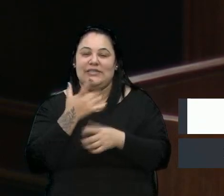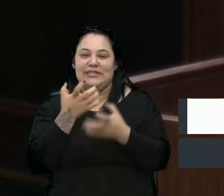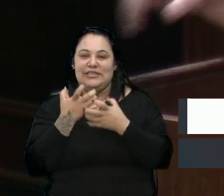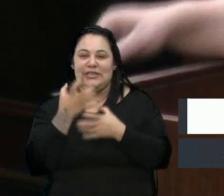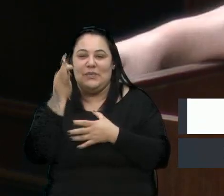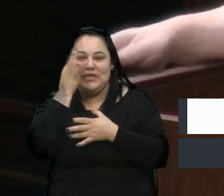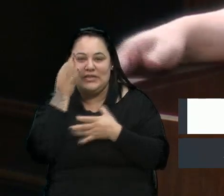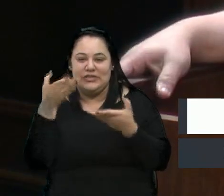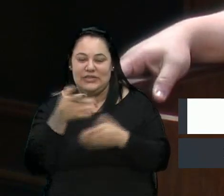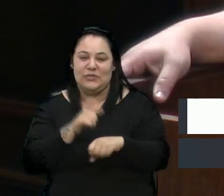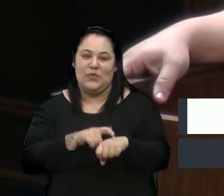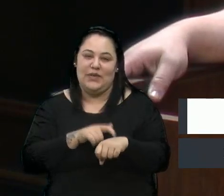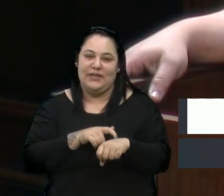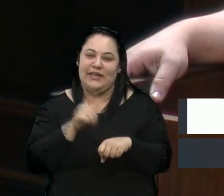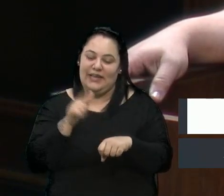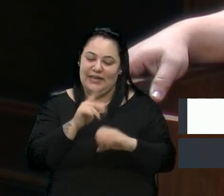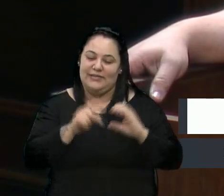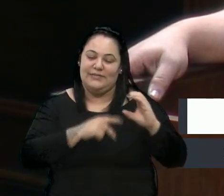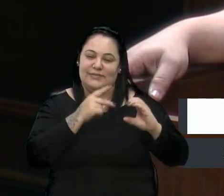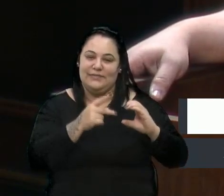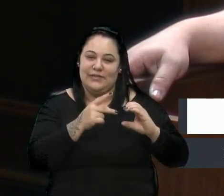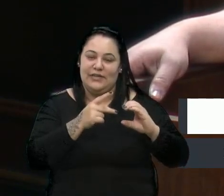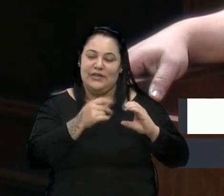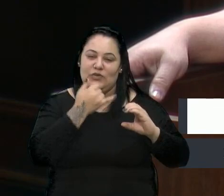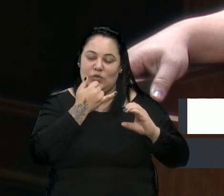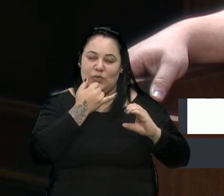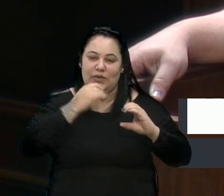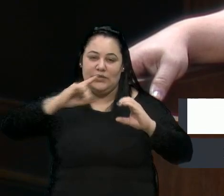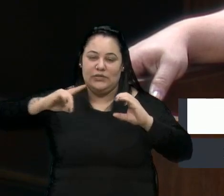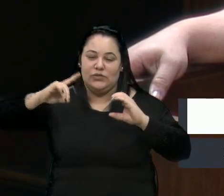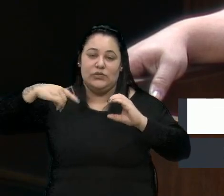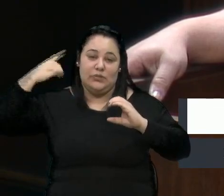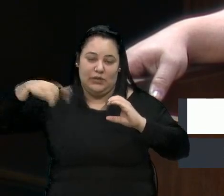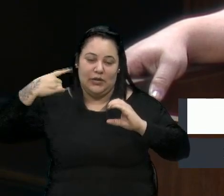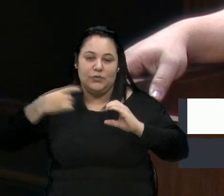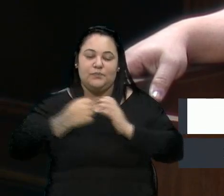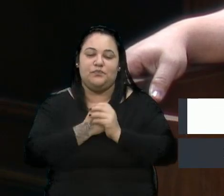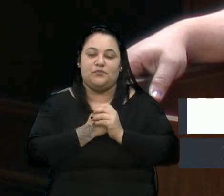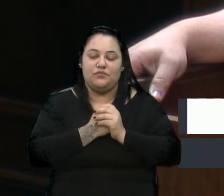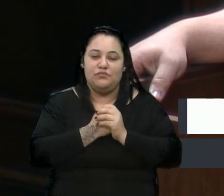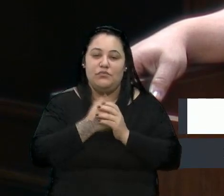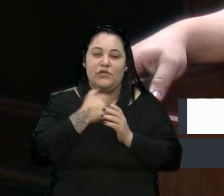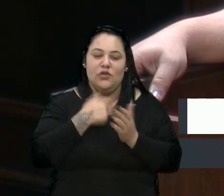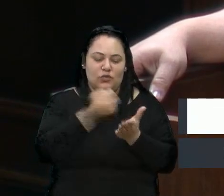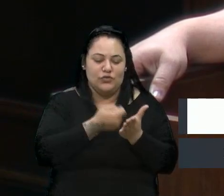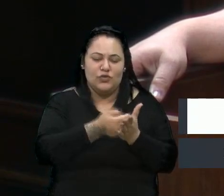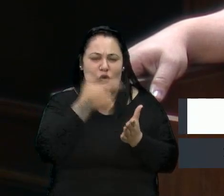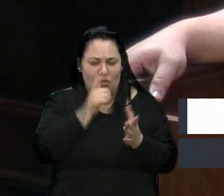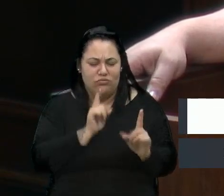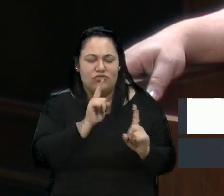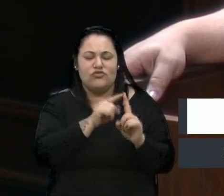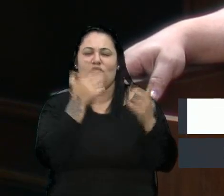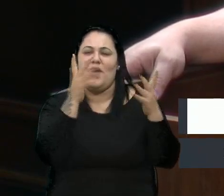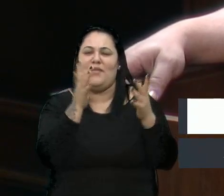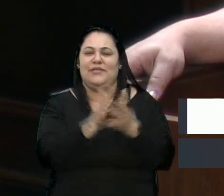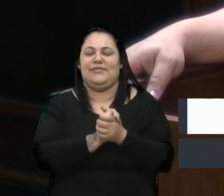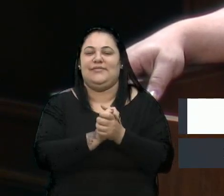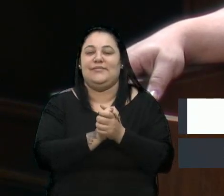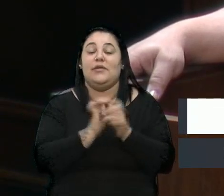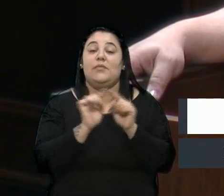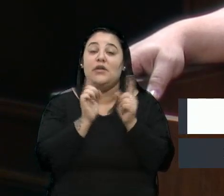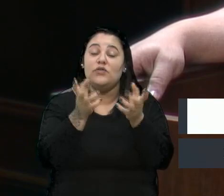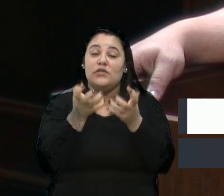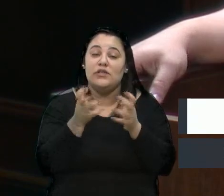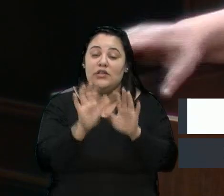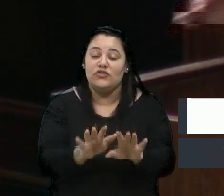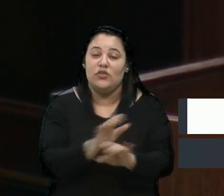nesse momento, que é a Câmara dos Deputados. Lutou muito para isso e conseguiu alcançar seus objetivos. Parabéns. Mas o que eu gostaria de deixar